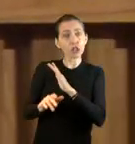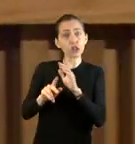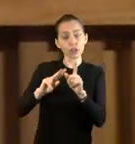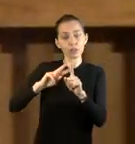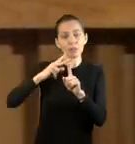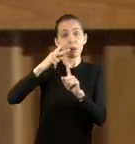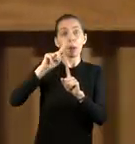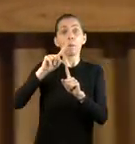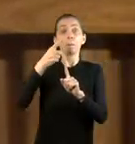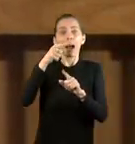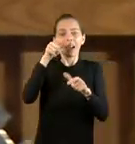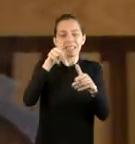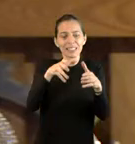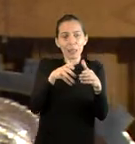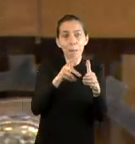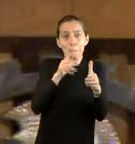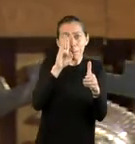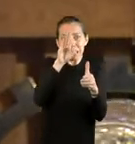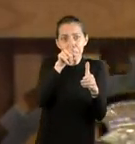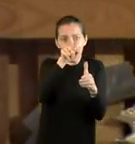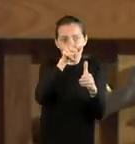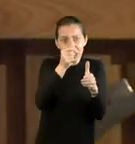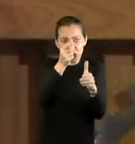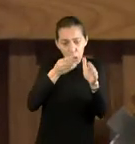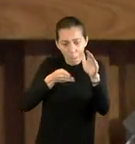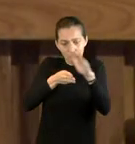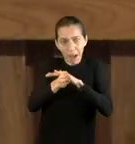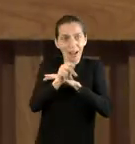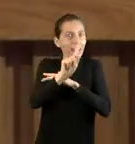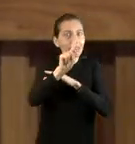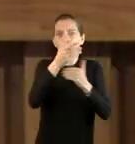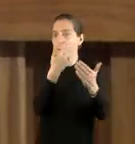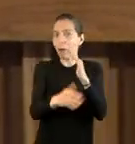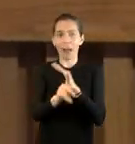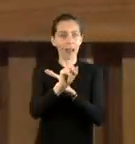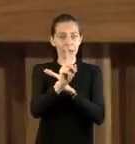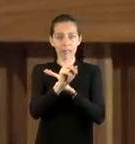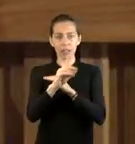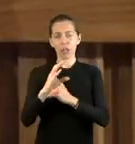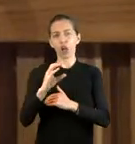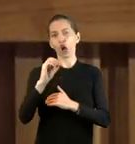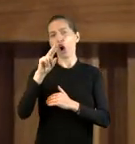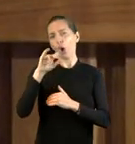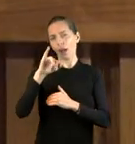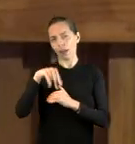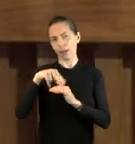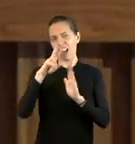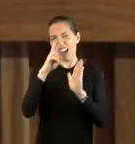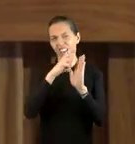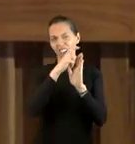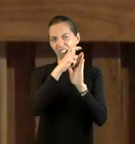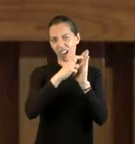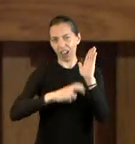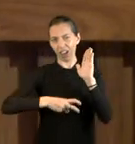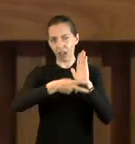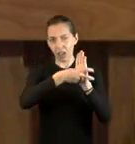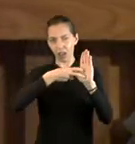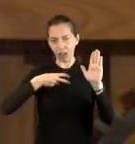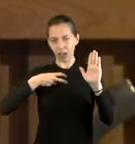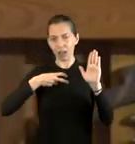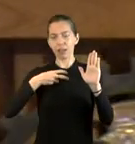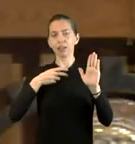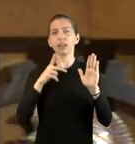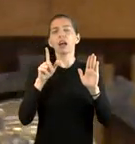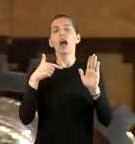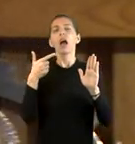protegido. Né? Então, eu vejo que é assim. Ah, mas COE ele é um produto extremamente queimado, meu tio